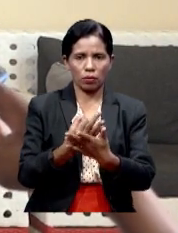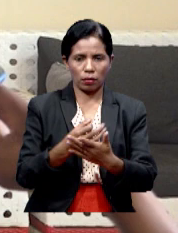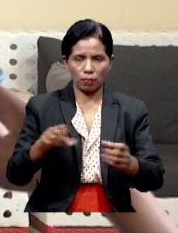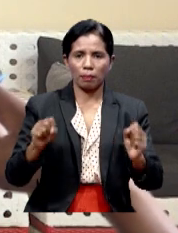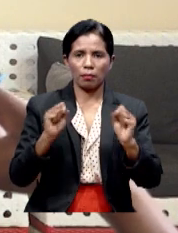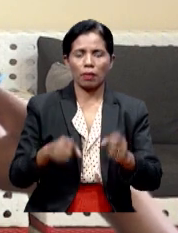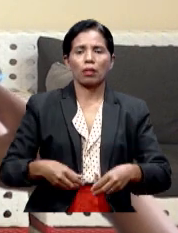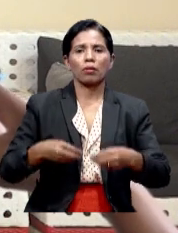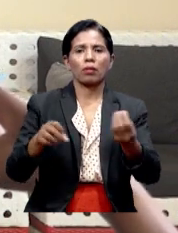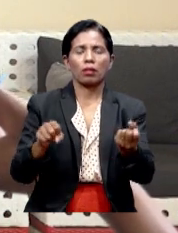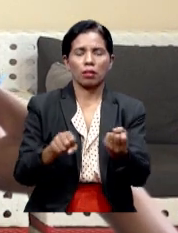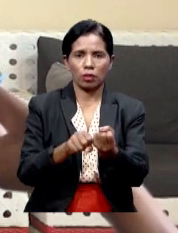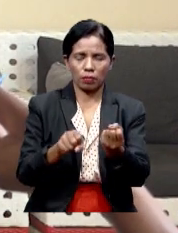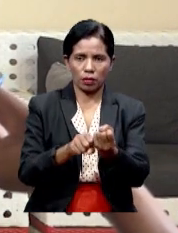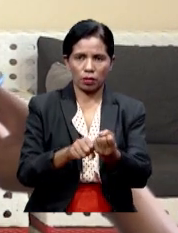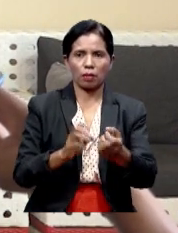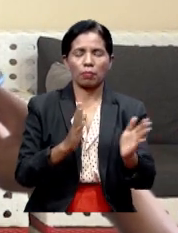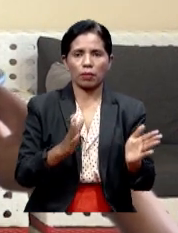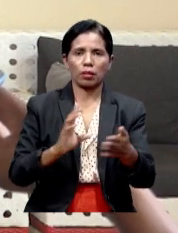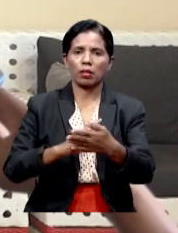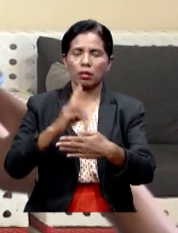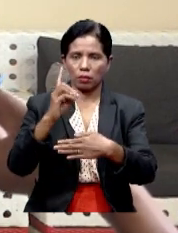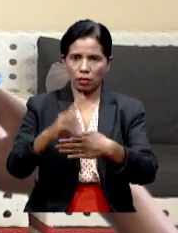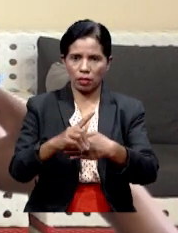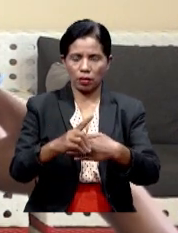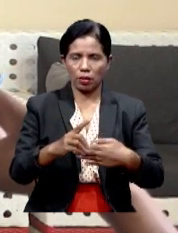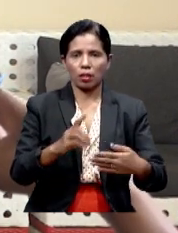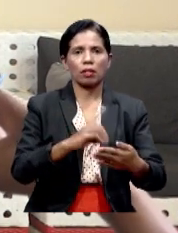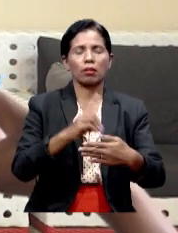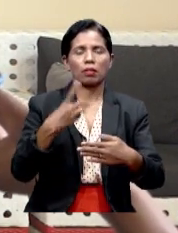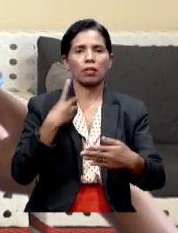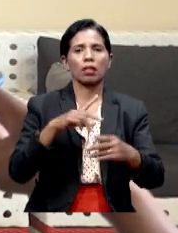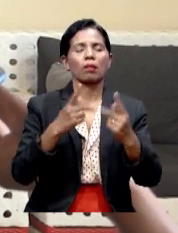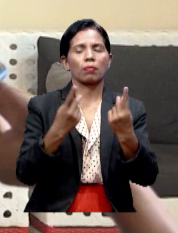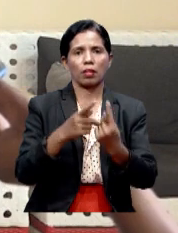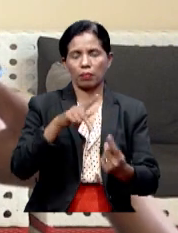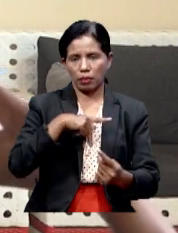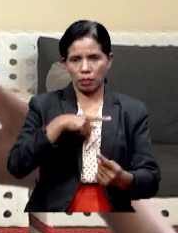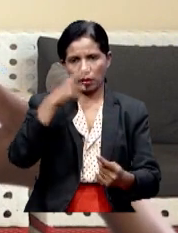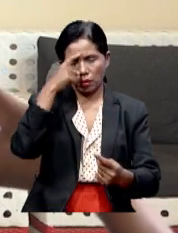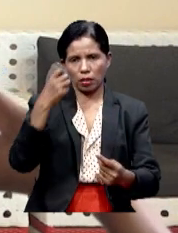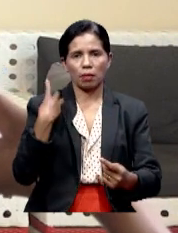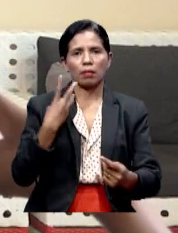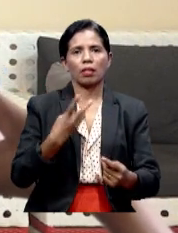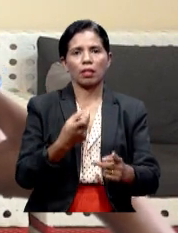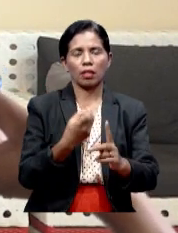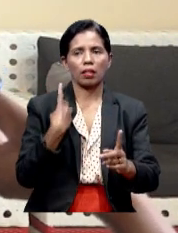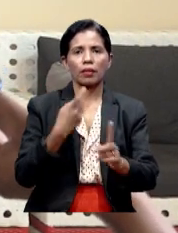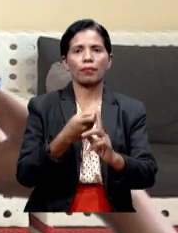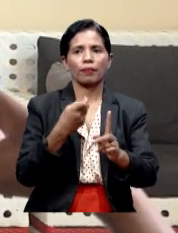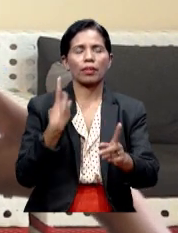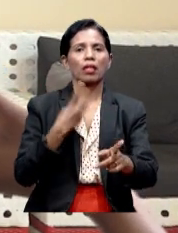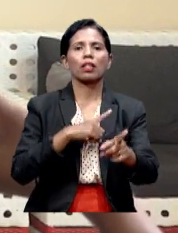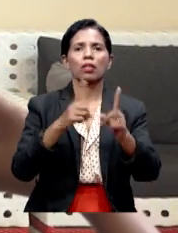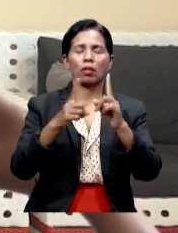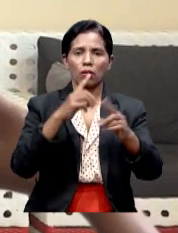contribuir diariamente para o processo de desenvolvimento de Liu, desenvolve o setor privado. E também né, é essencial a